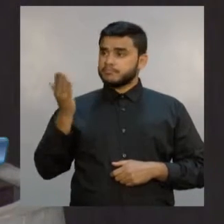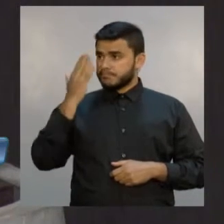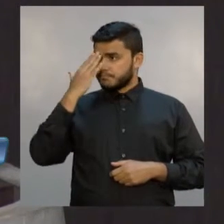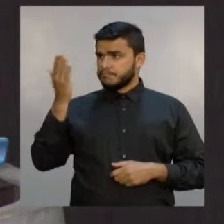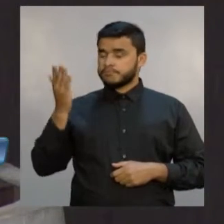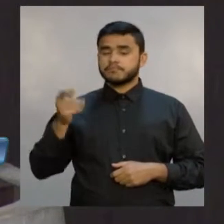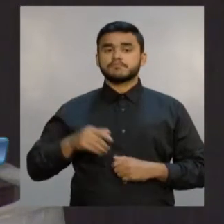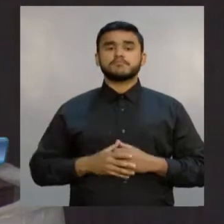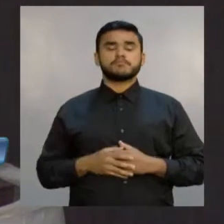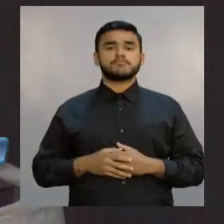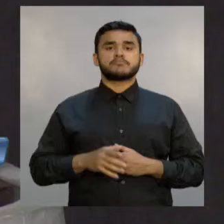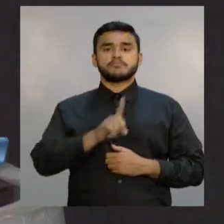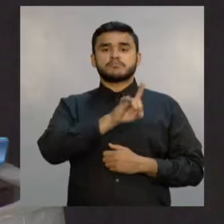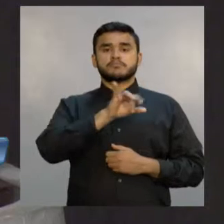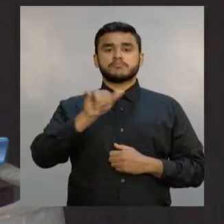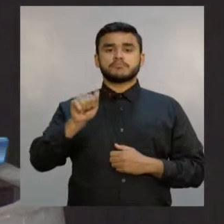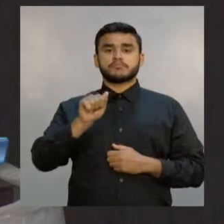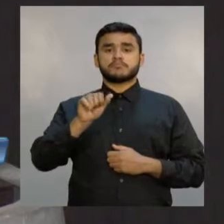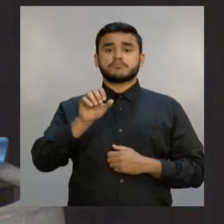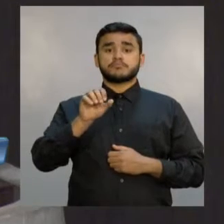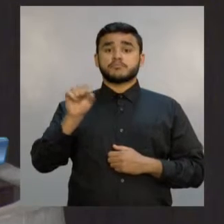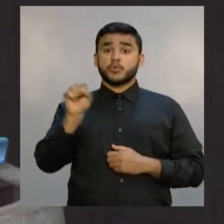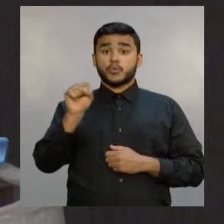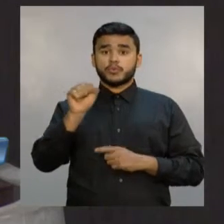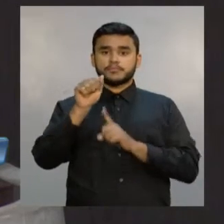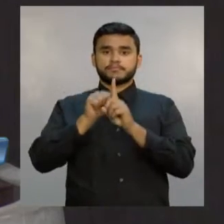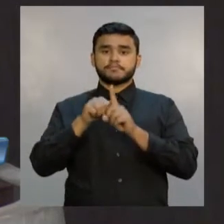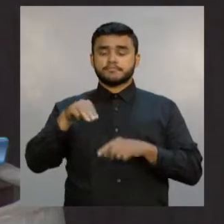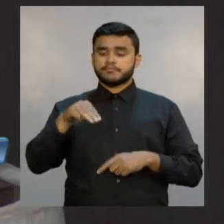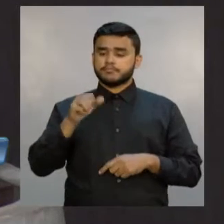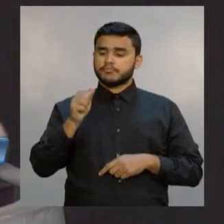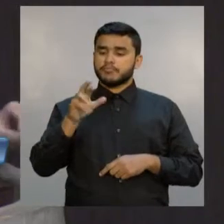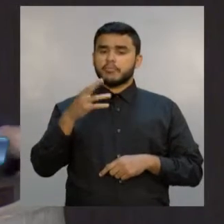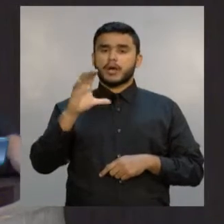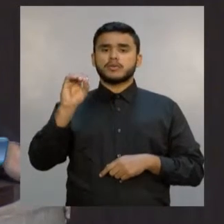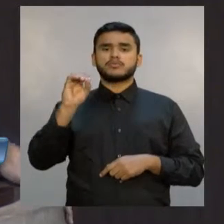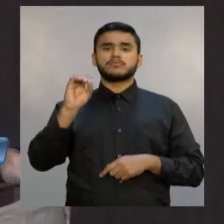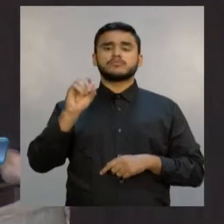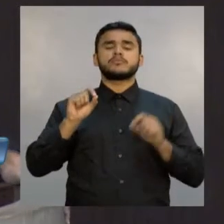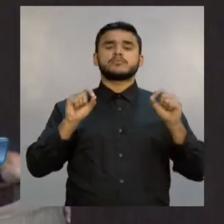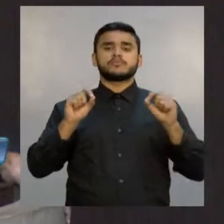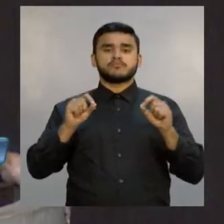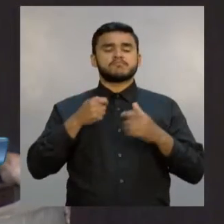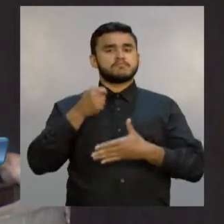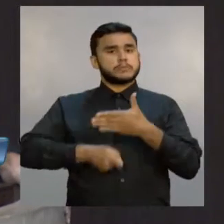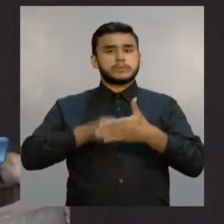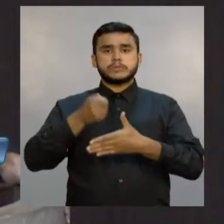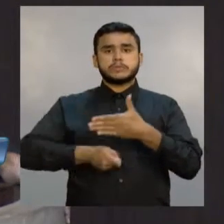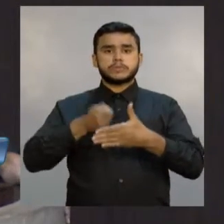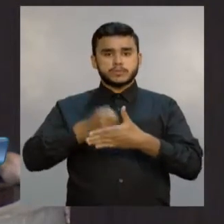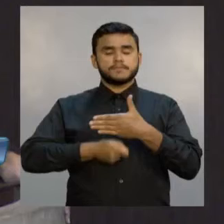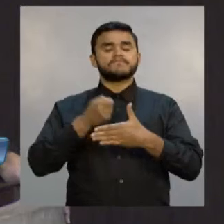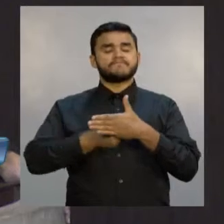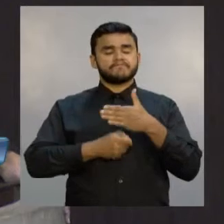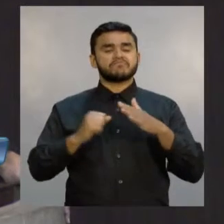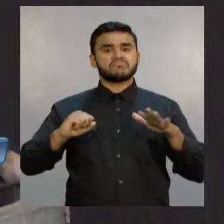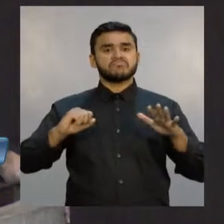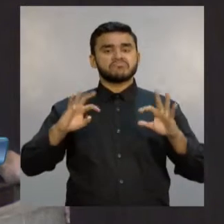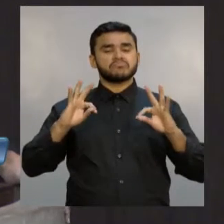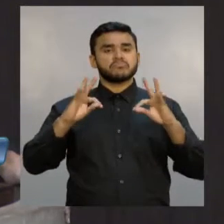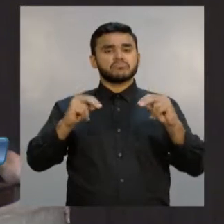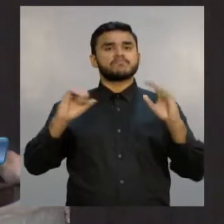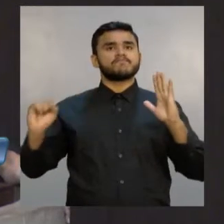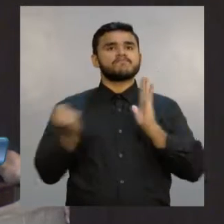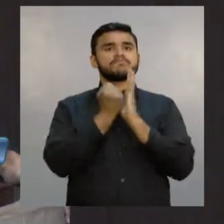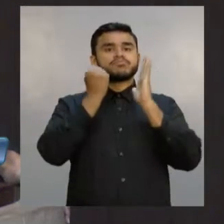O 8 de março é, antes de mais nada, um dia de lutas. Por isso